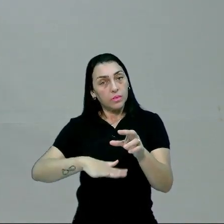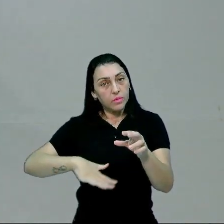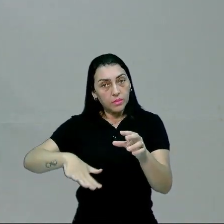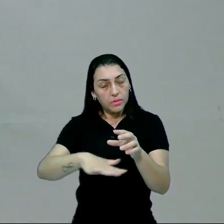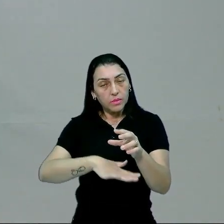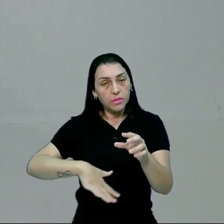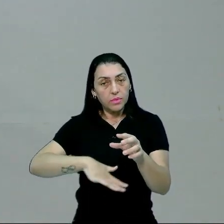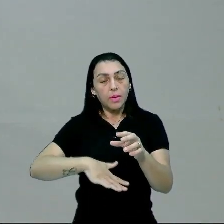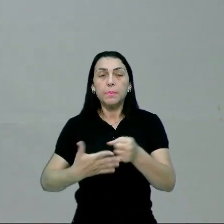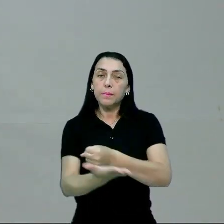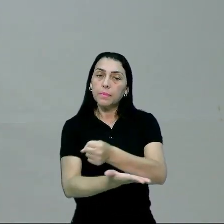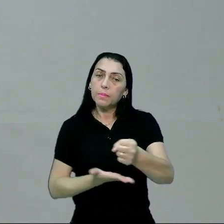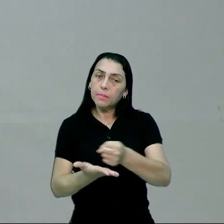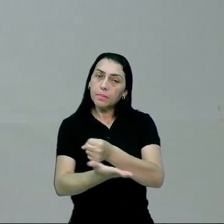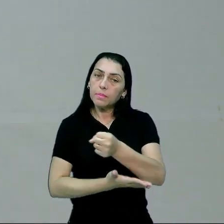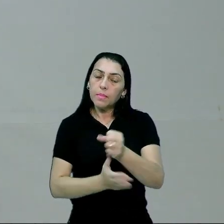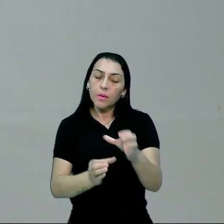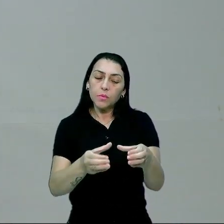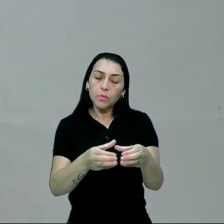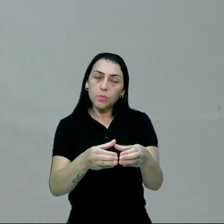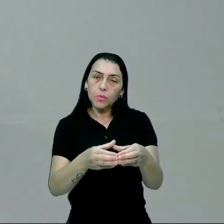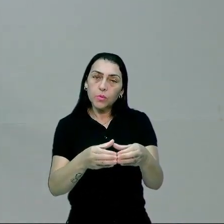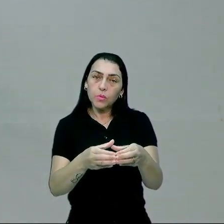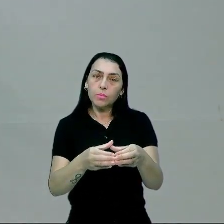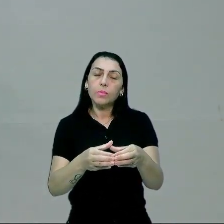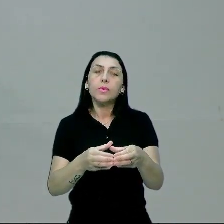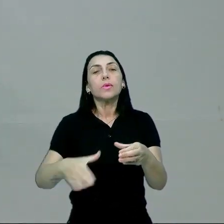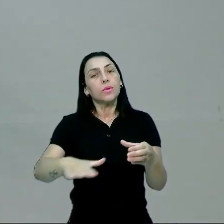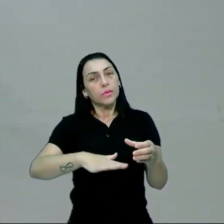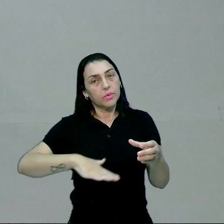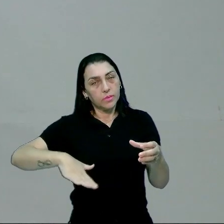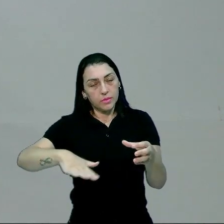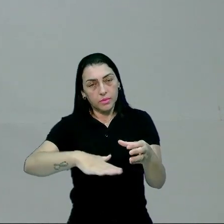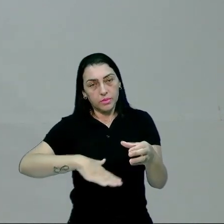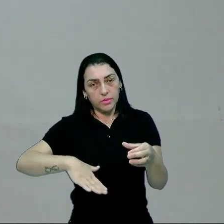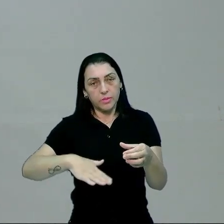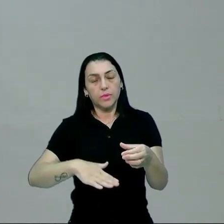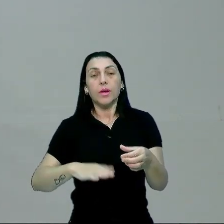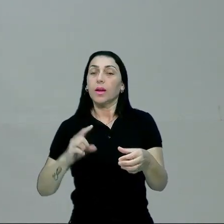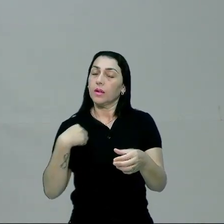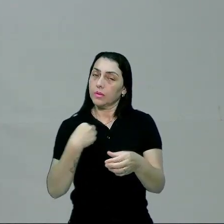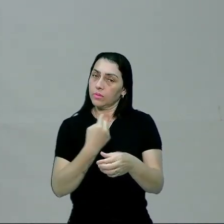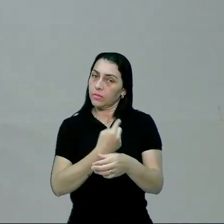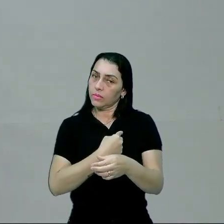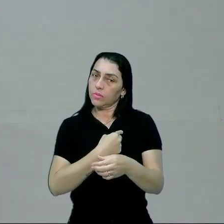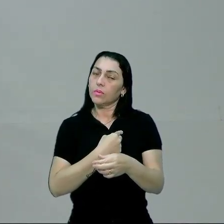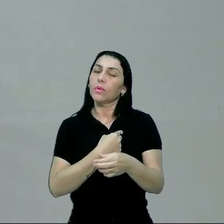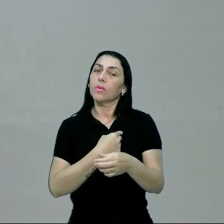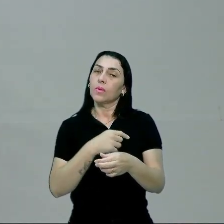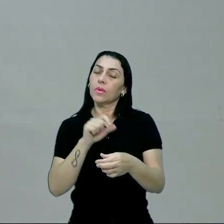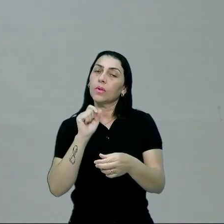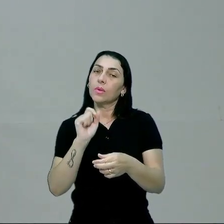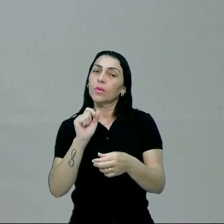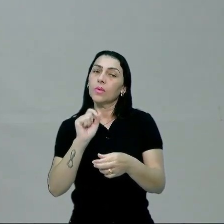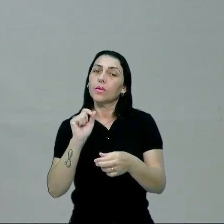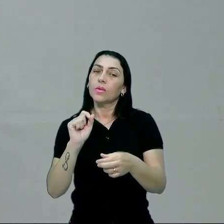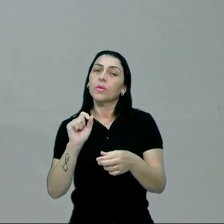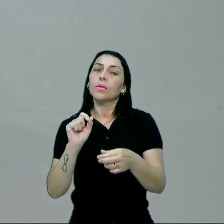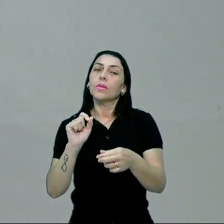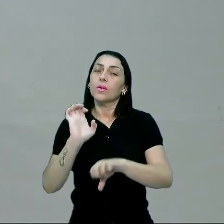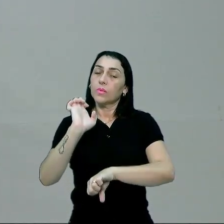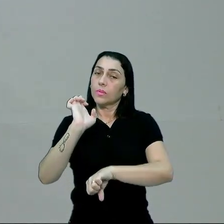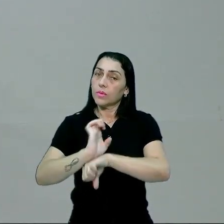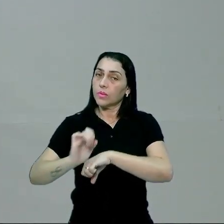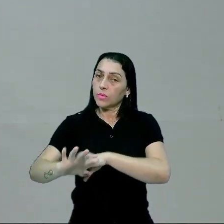sociedade baseada em classe social. Então, esta é a nossa estratificação